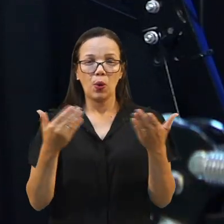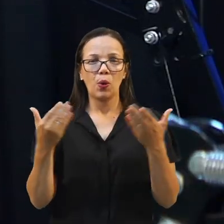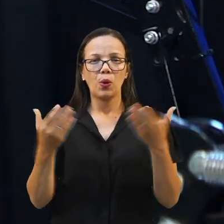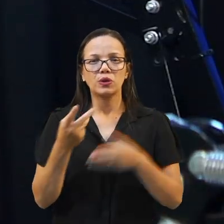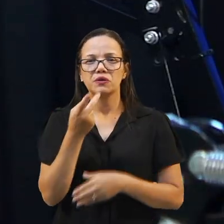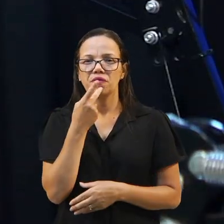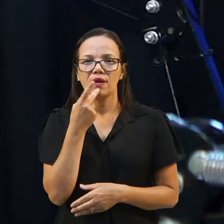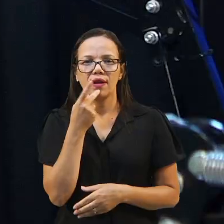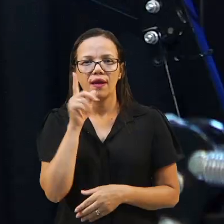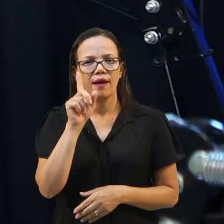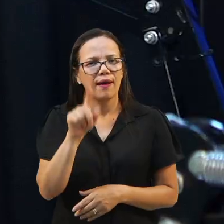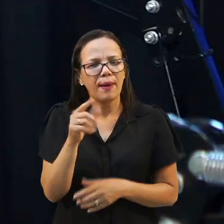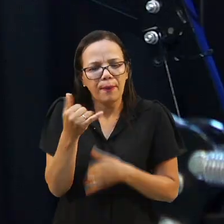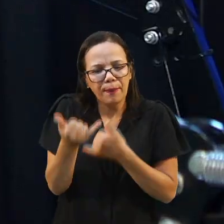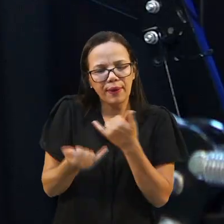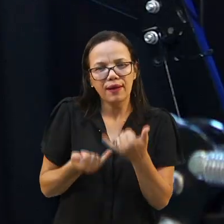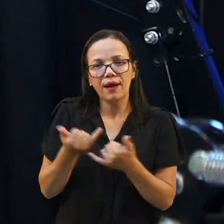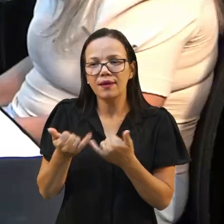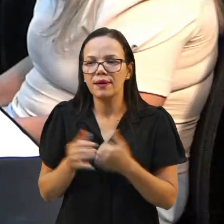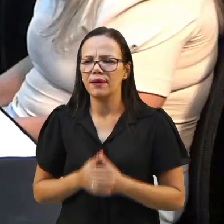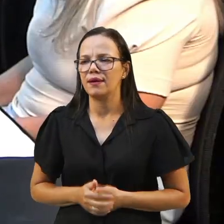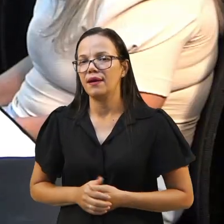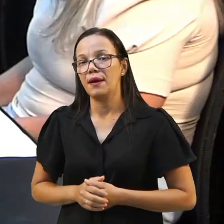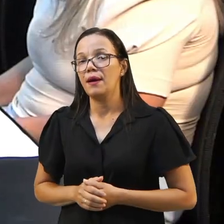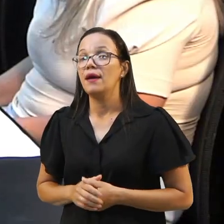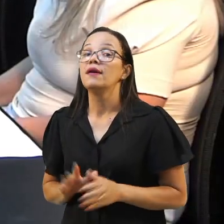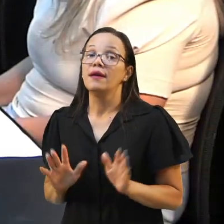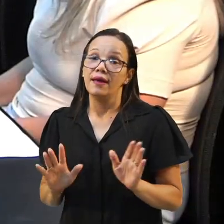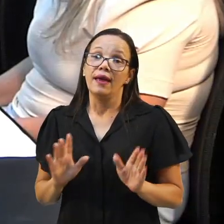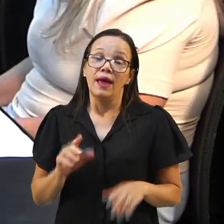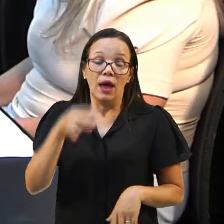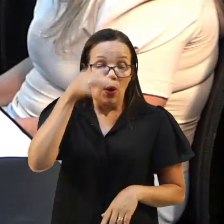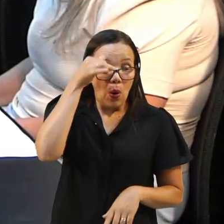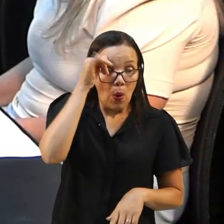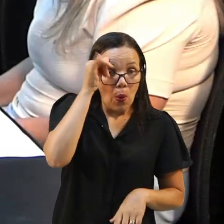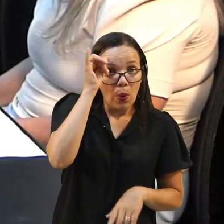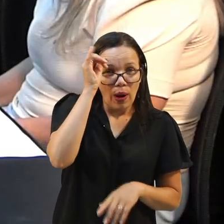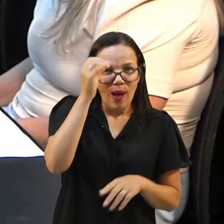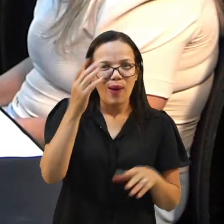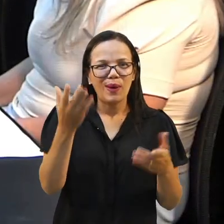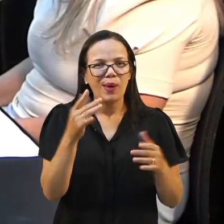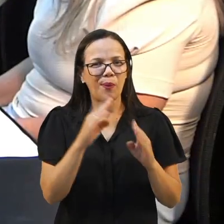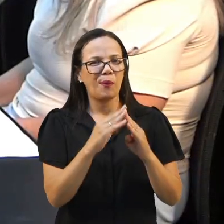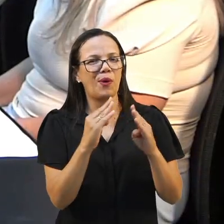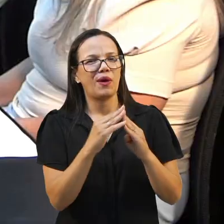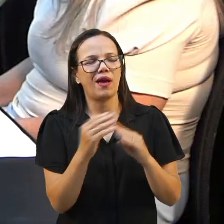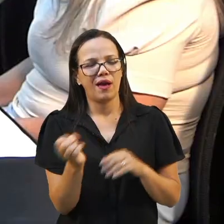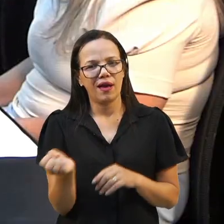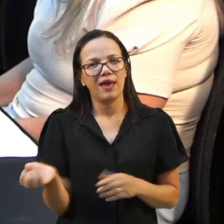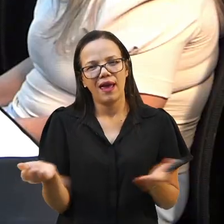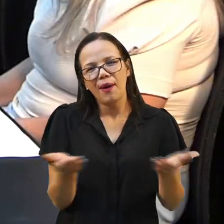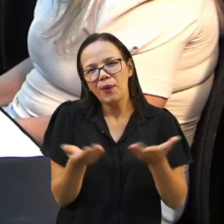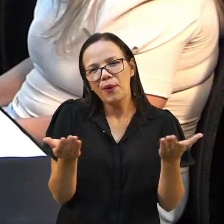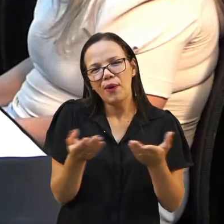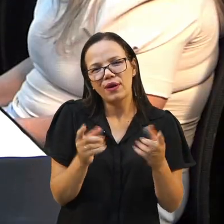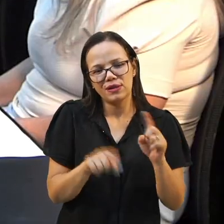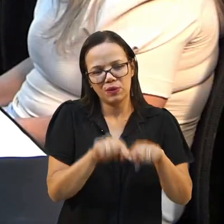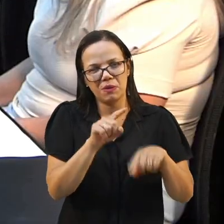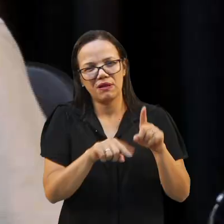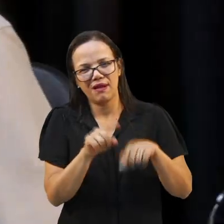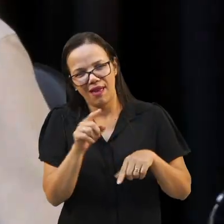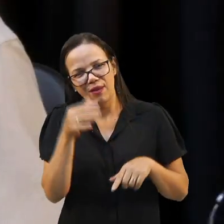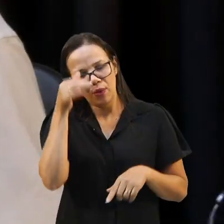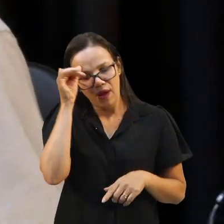nisso é brincadeira, né? Porque A eletrificação rural é bem mais recente. bem mais recente. Mas o senhor citou